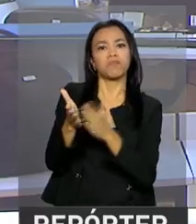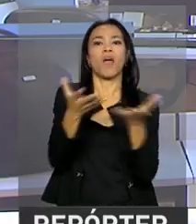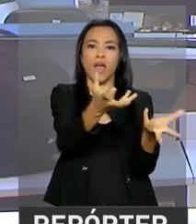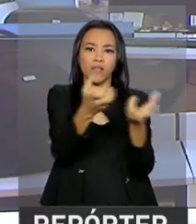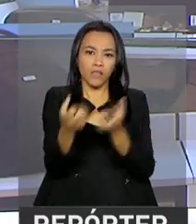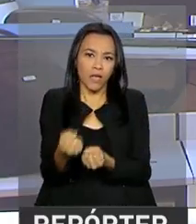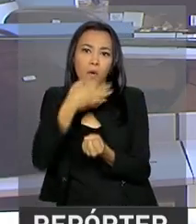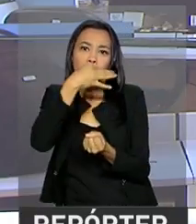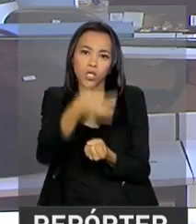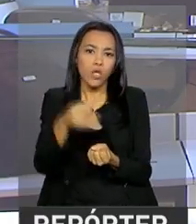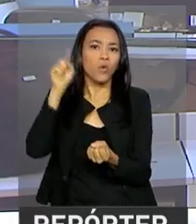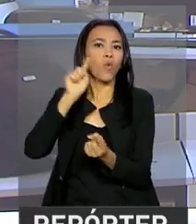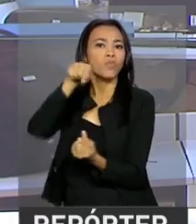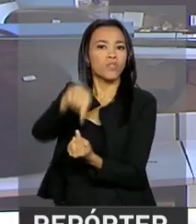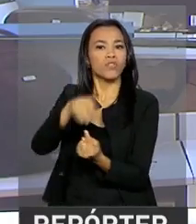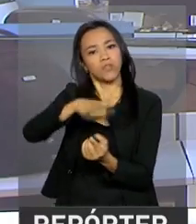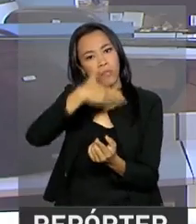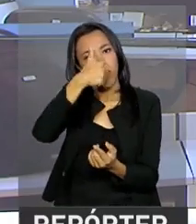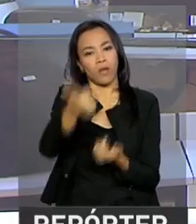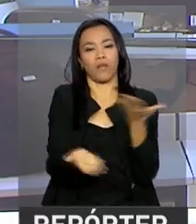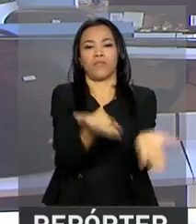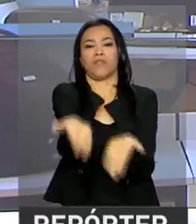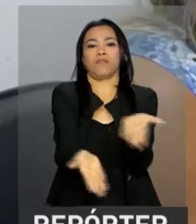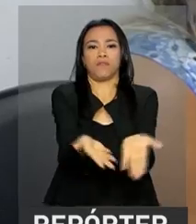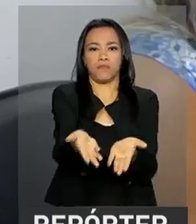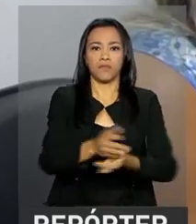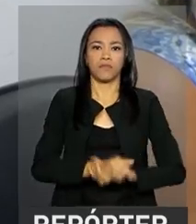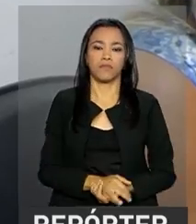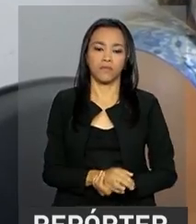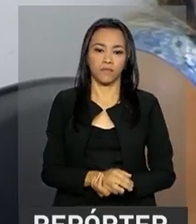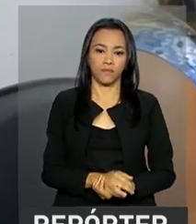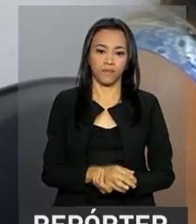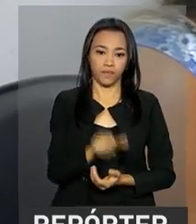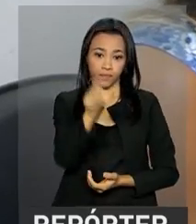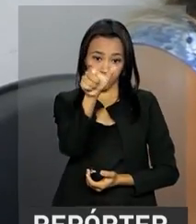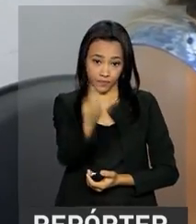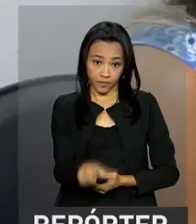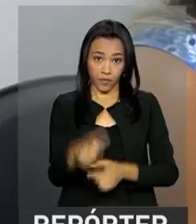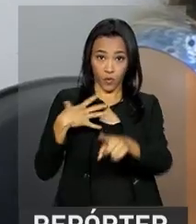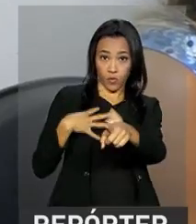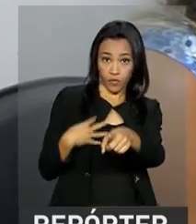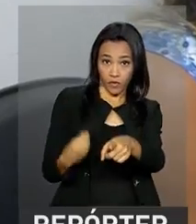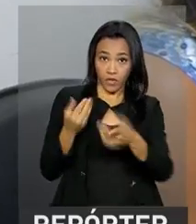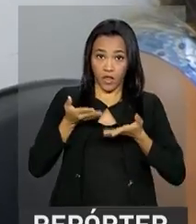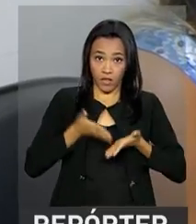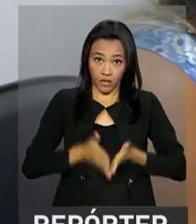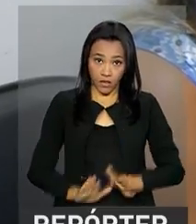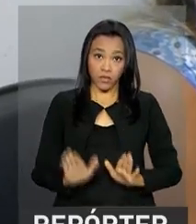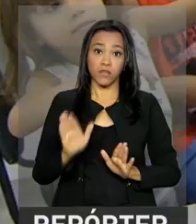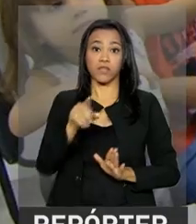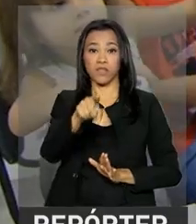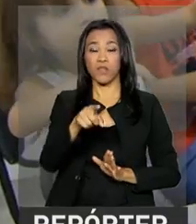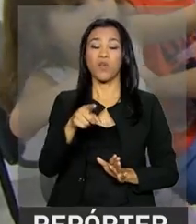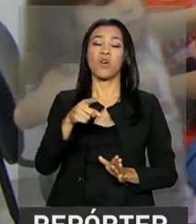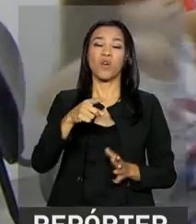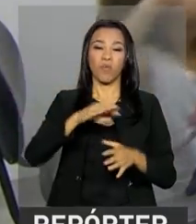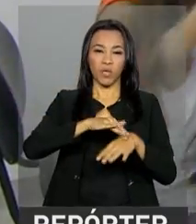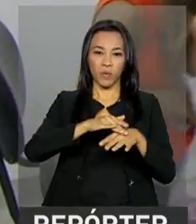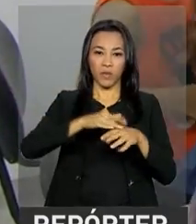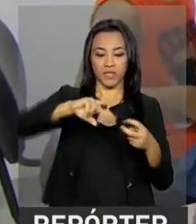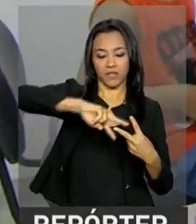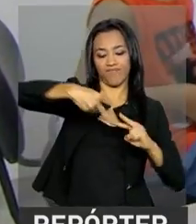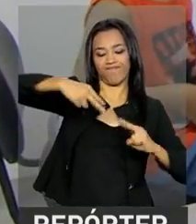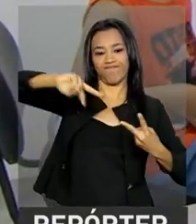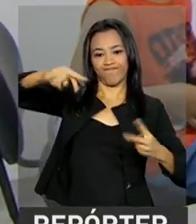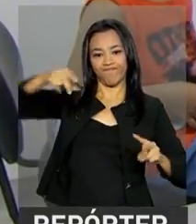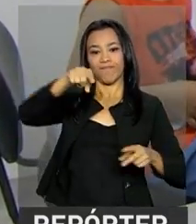melhorar a do serviço o filho de Fernanda nasceu com uma doença genética na ouvidoria deste